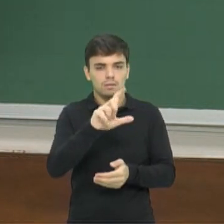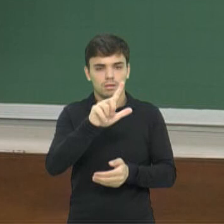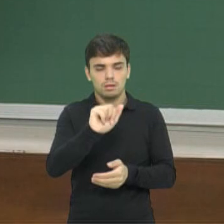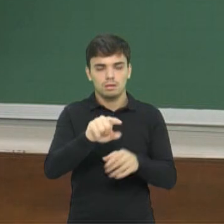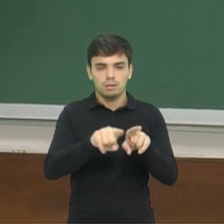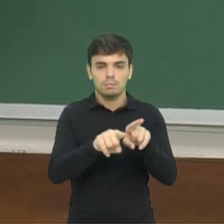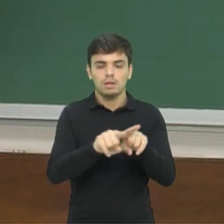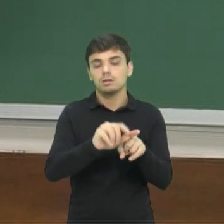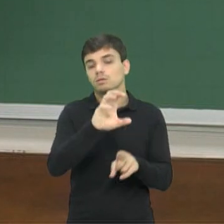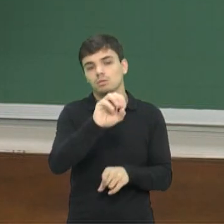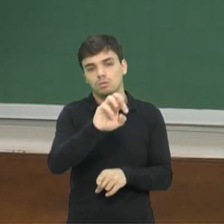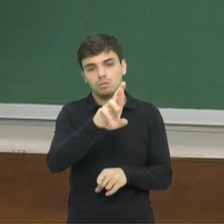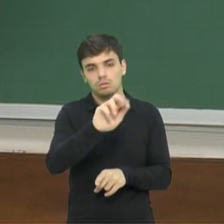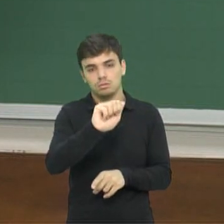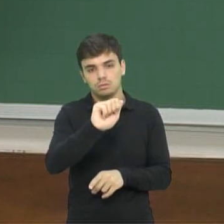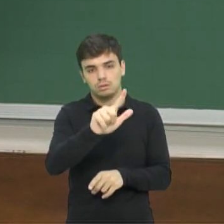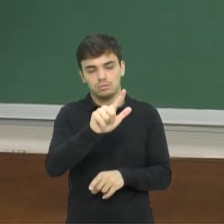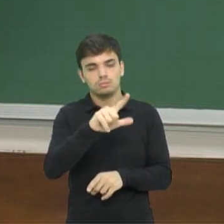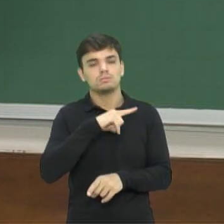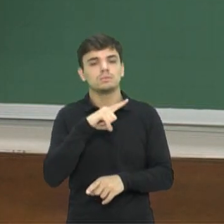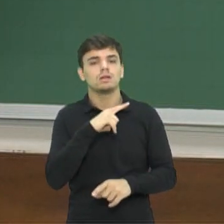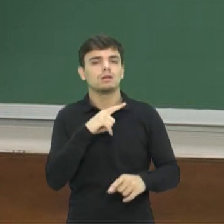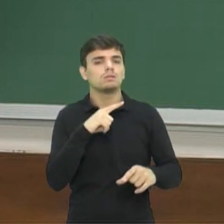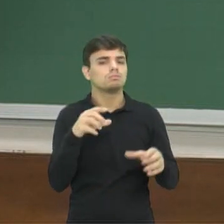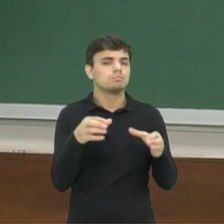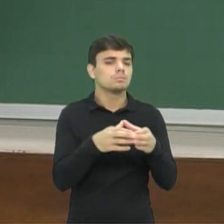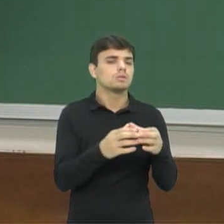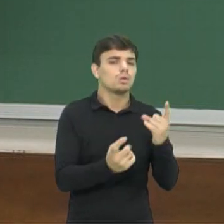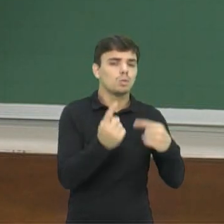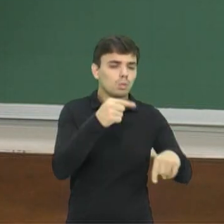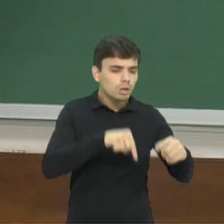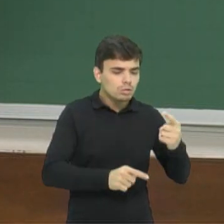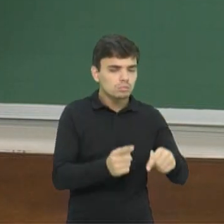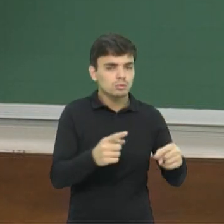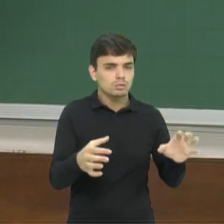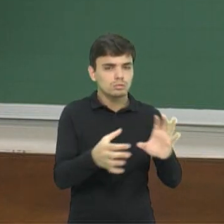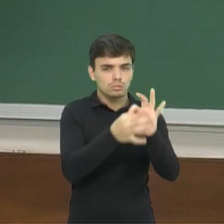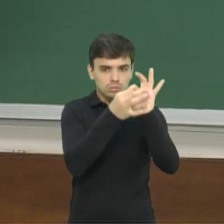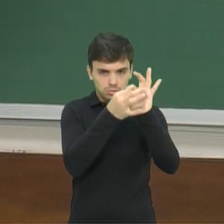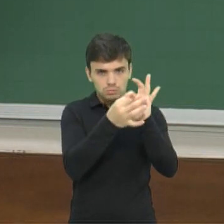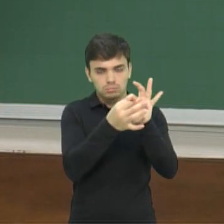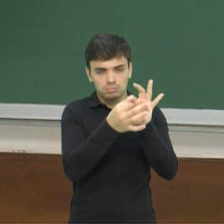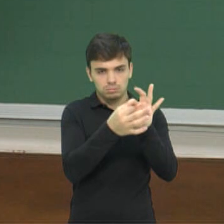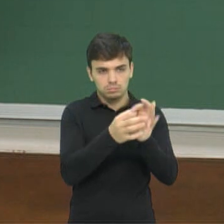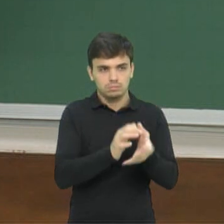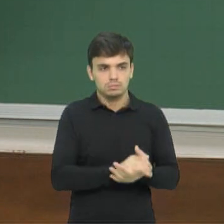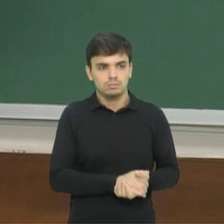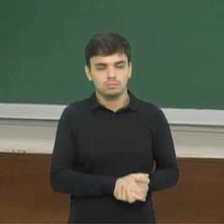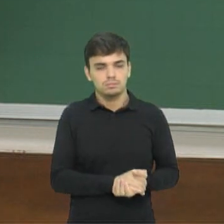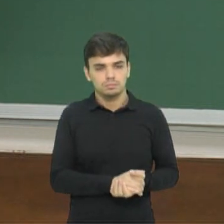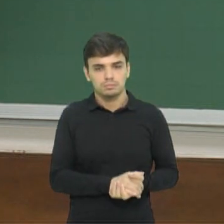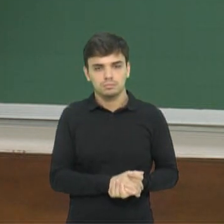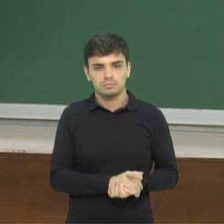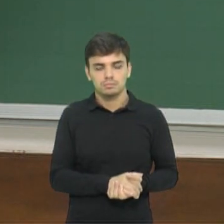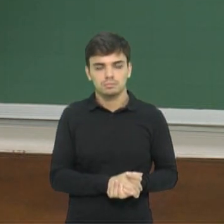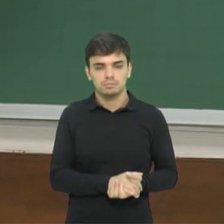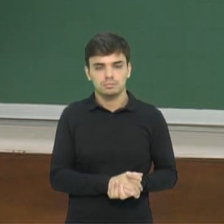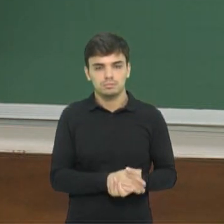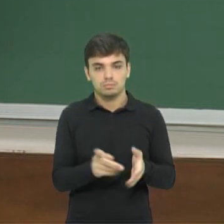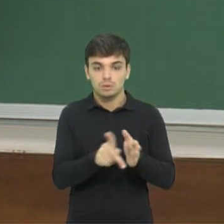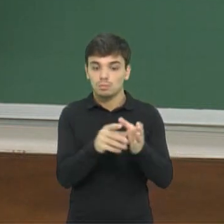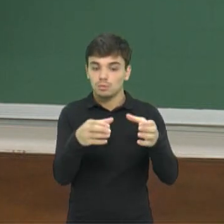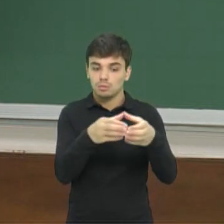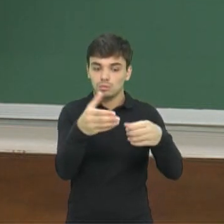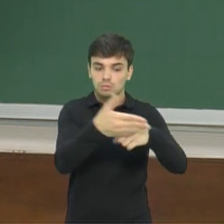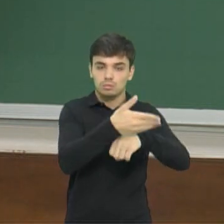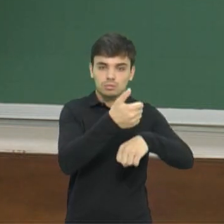também, esses organismos eles estão unidos anatomicamente, grudados, né? Então, no caso da colônia,